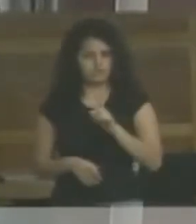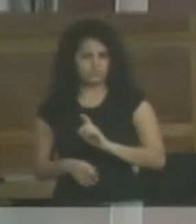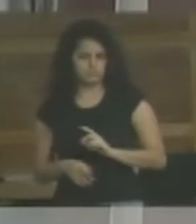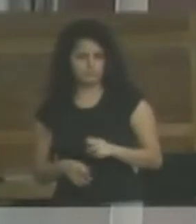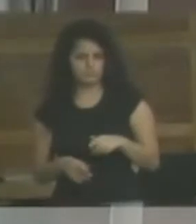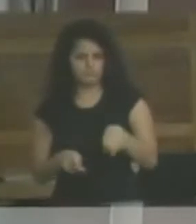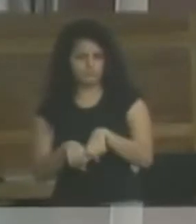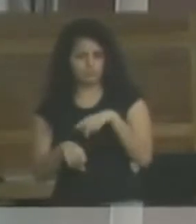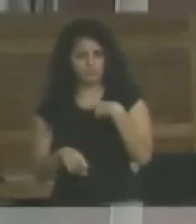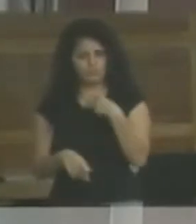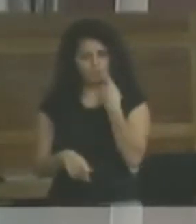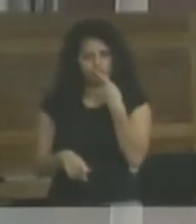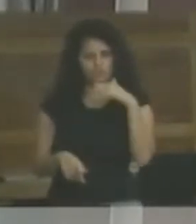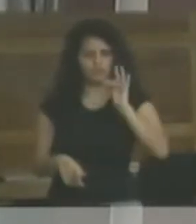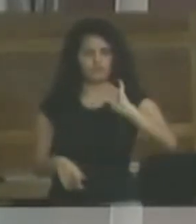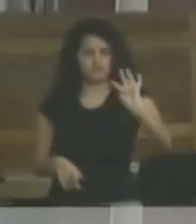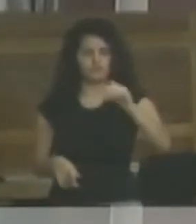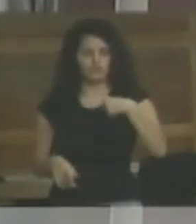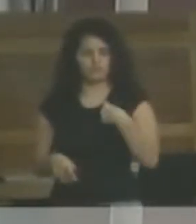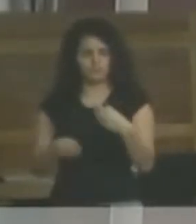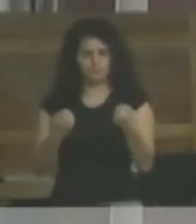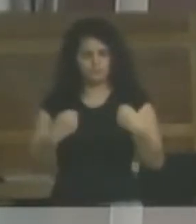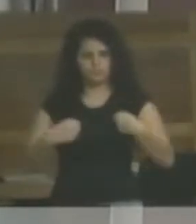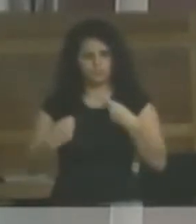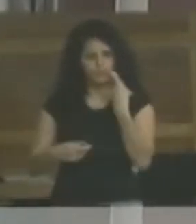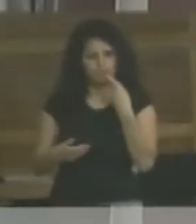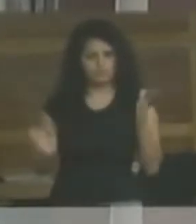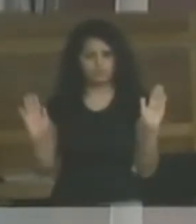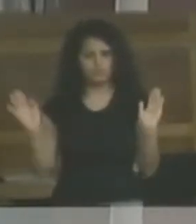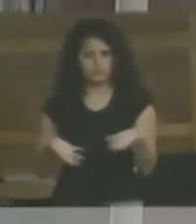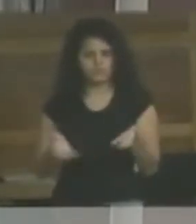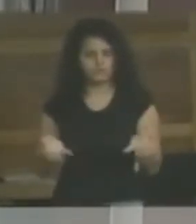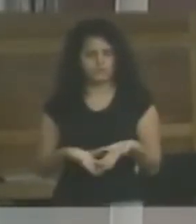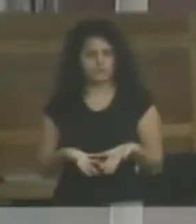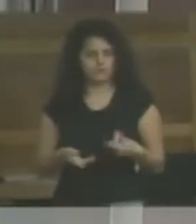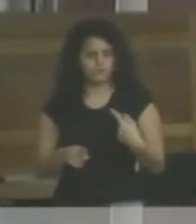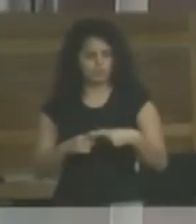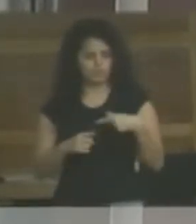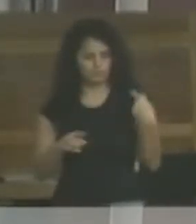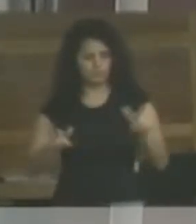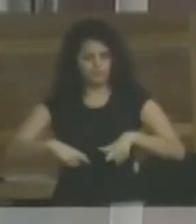cobrar nessa legislatura. É aqui que eu sou vereador, nesse momento que eu estou vereador aqui.